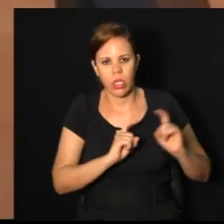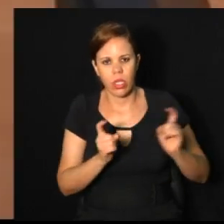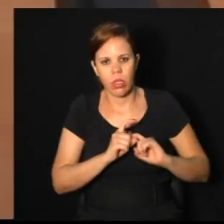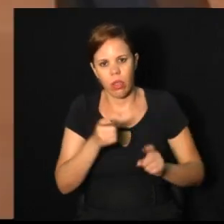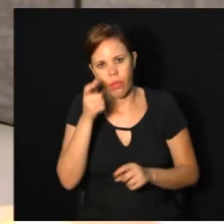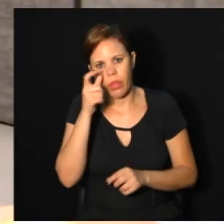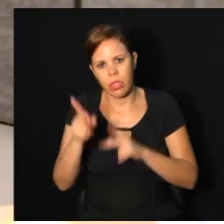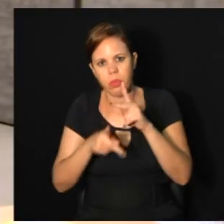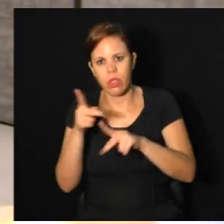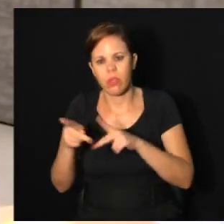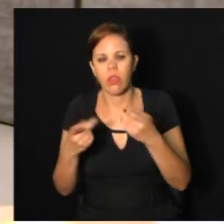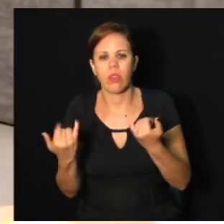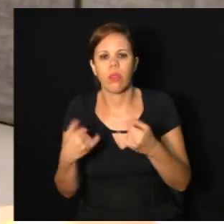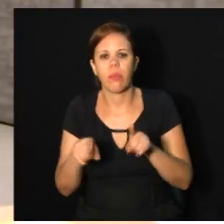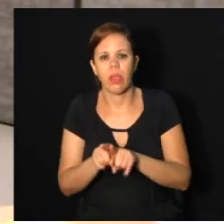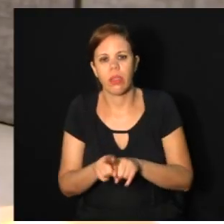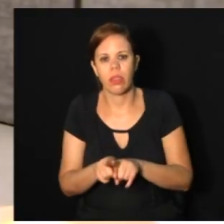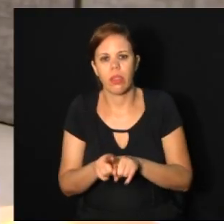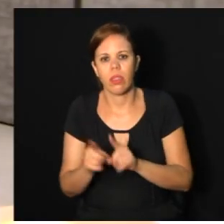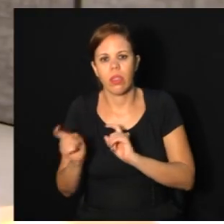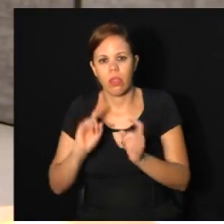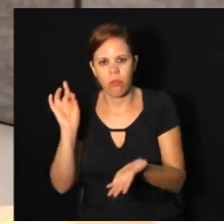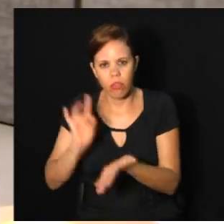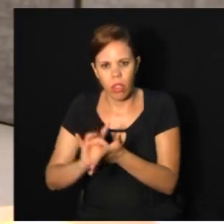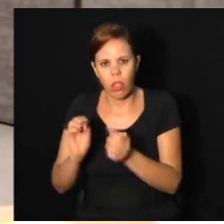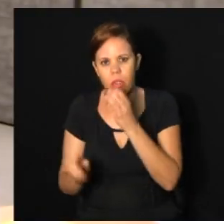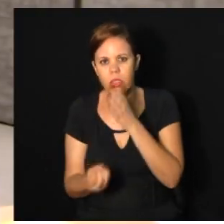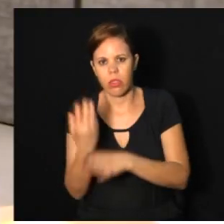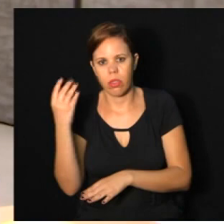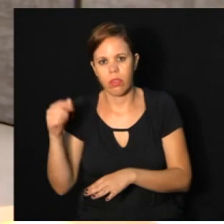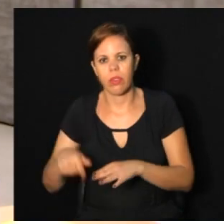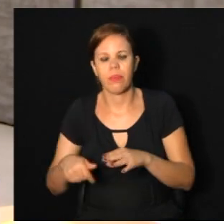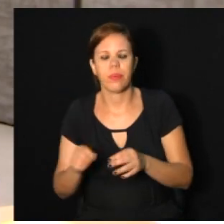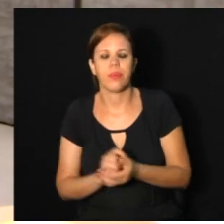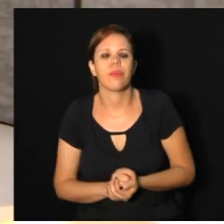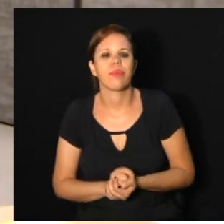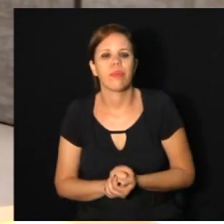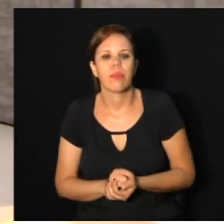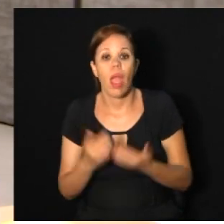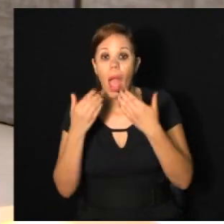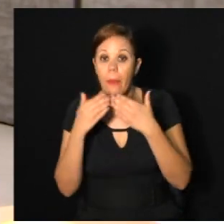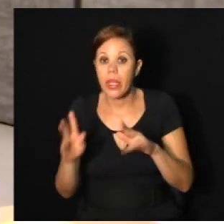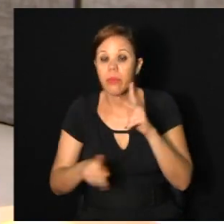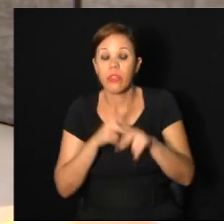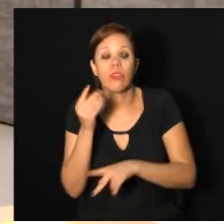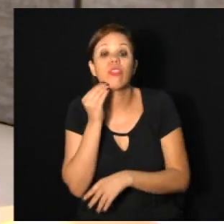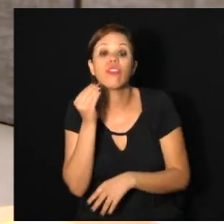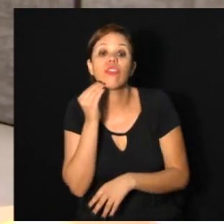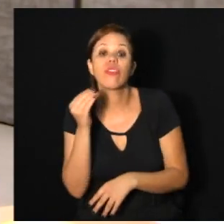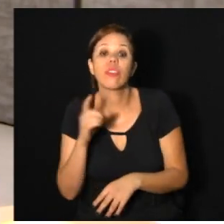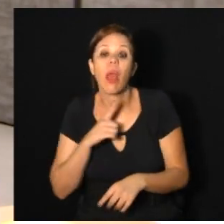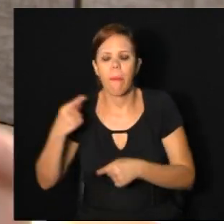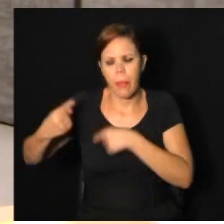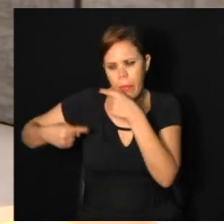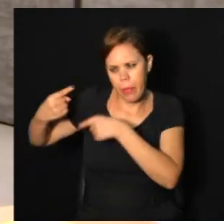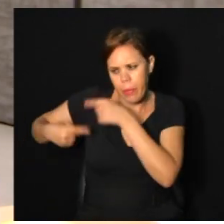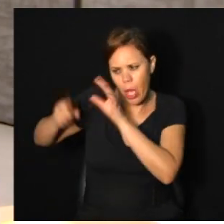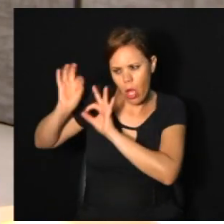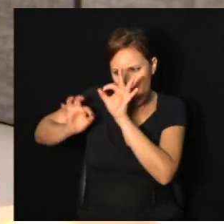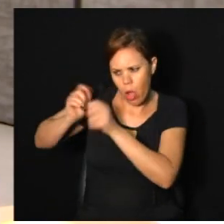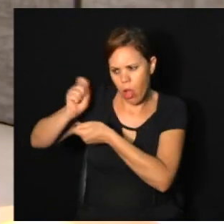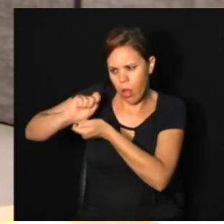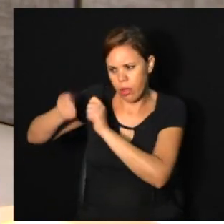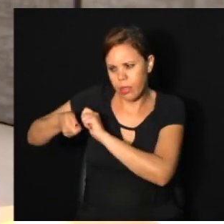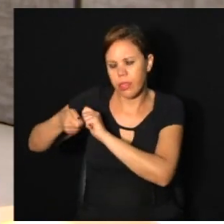a população. E também realizamos reuniões, no sentido de abrir espaços que pudessem ser espaços de debate e organização